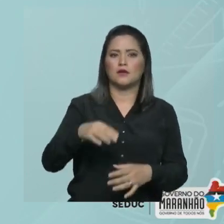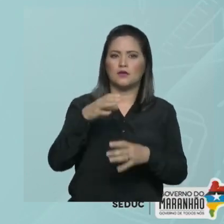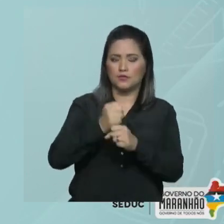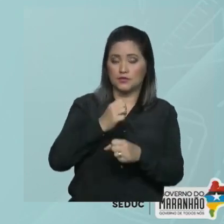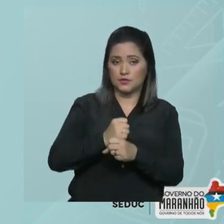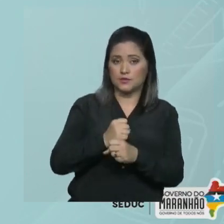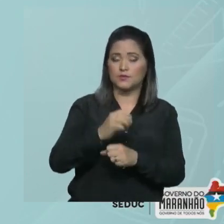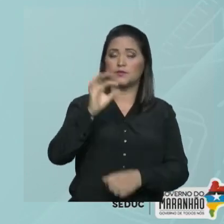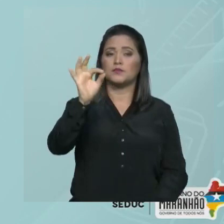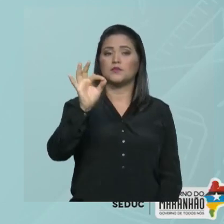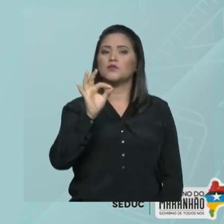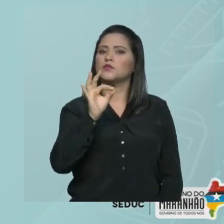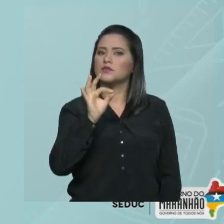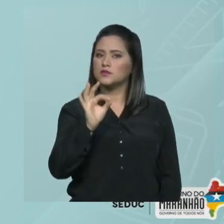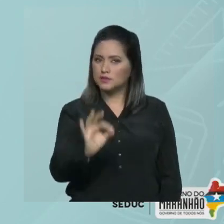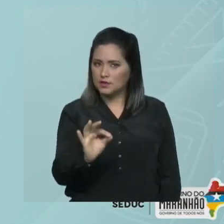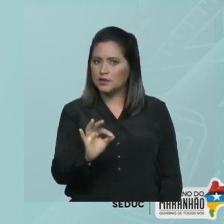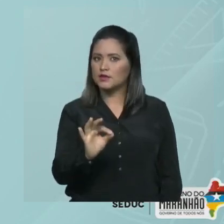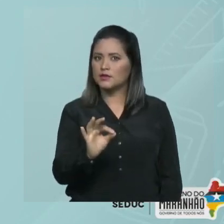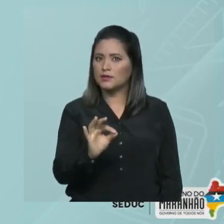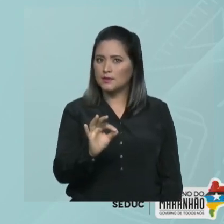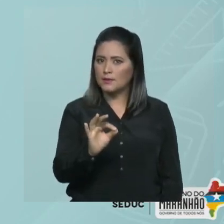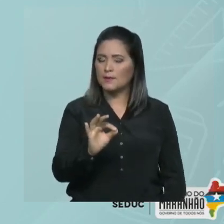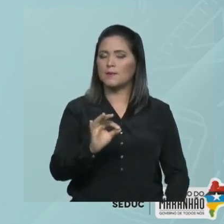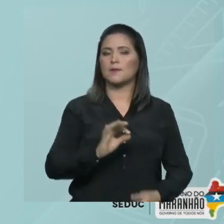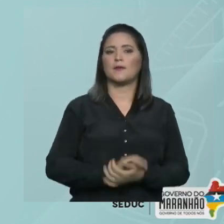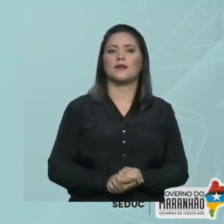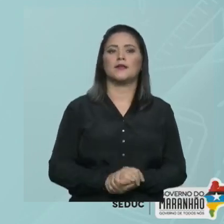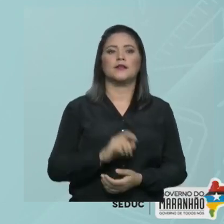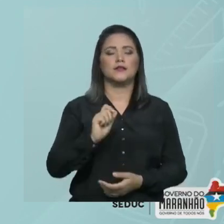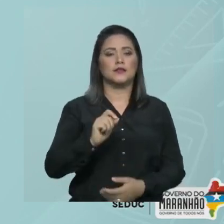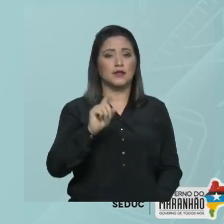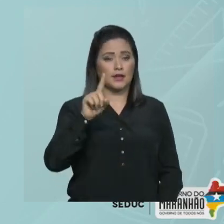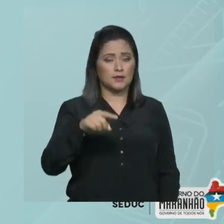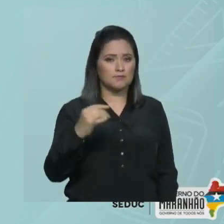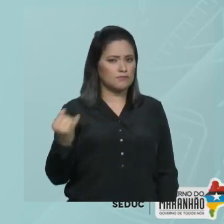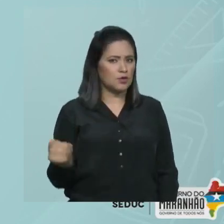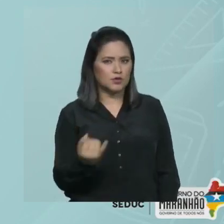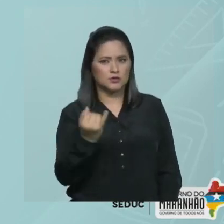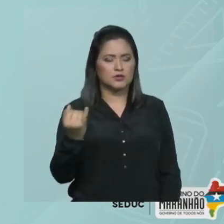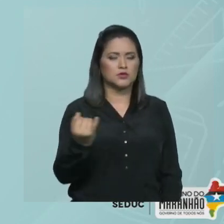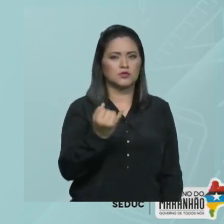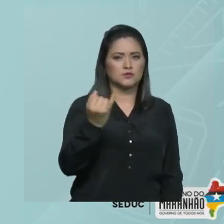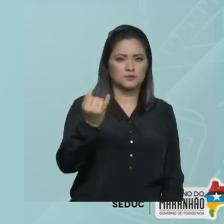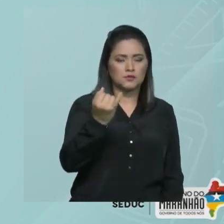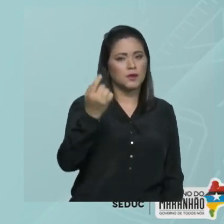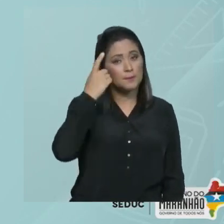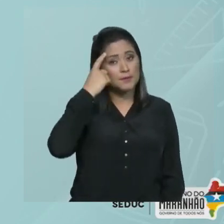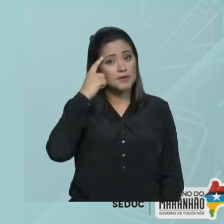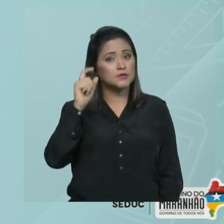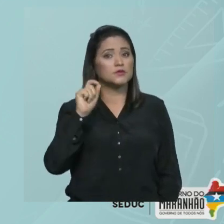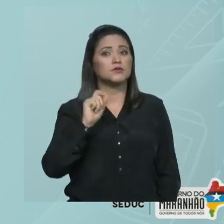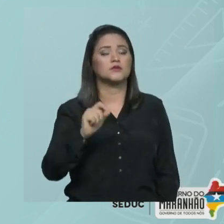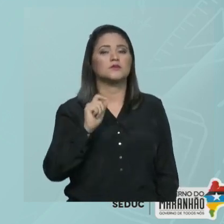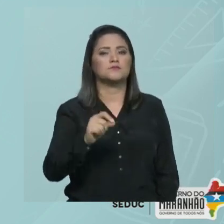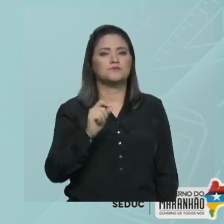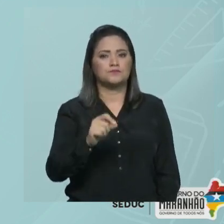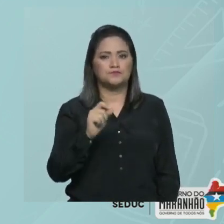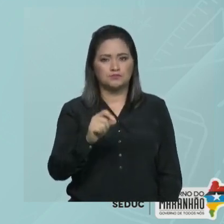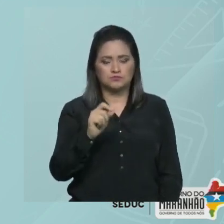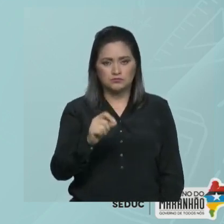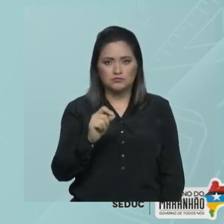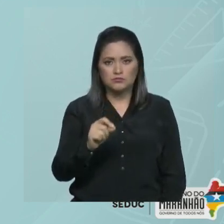Porcentagem, que é um assunto super importante, né? Eu digo que estudantes devem todos saber porcentagem. Claro que tem que